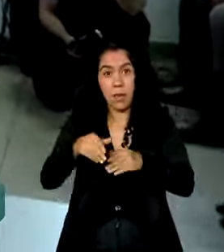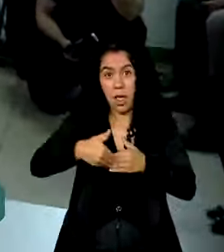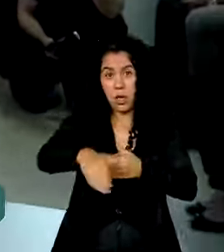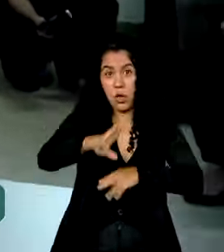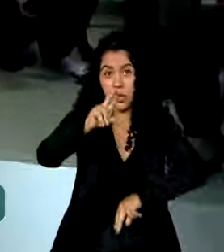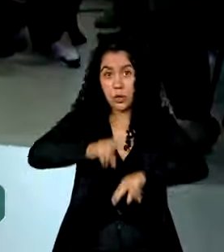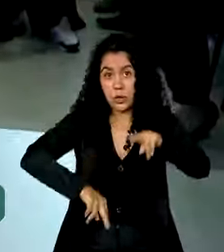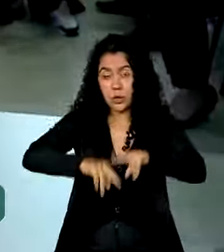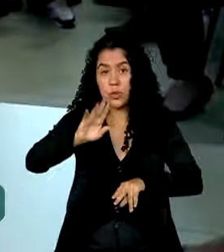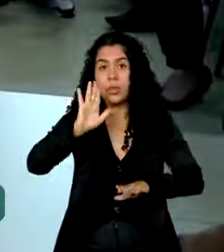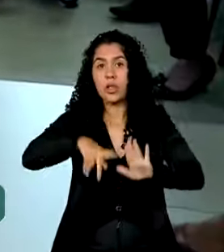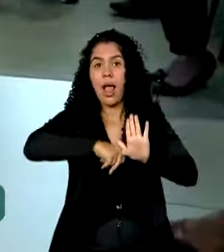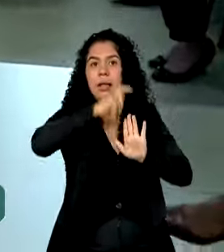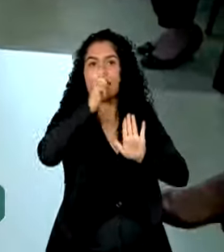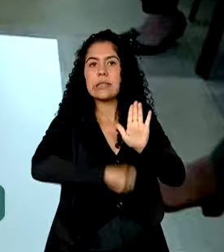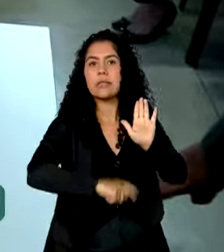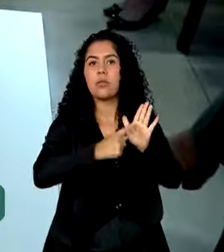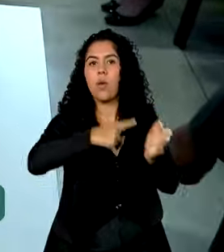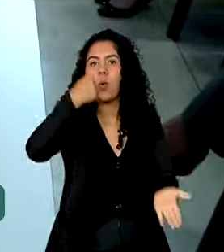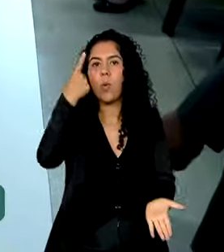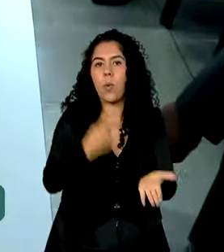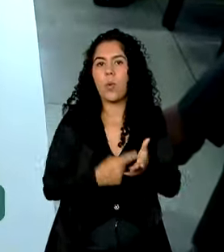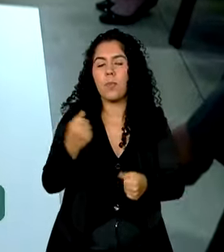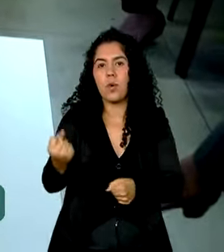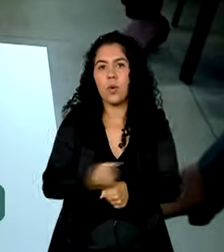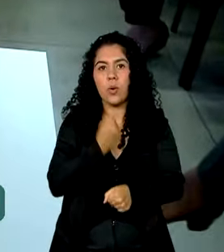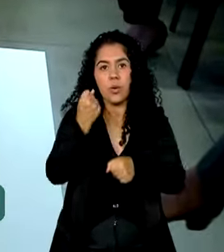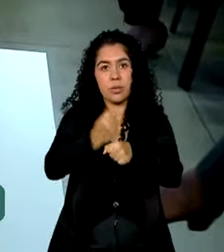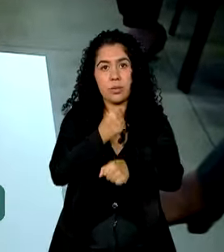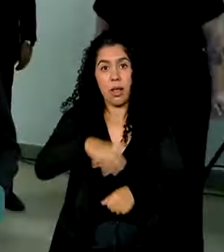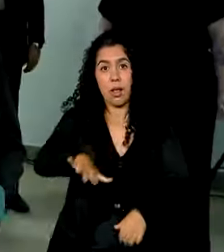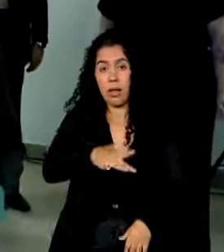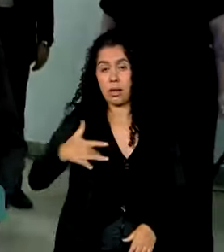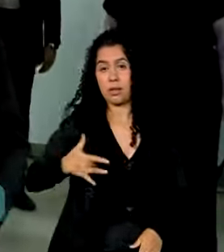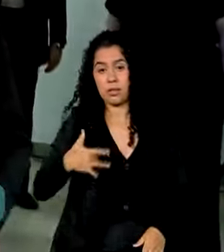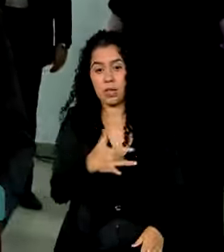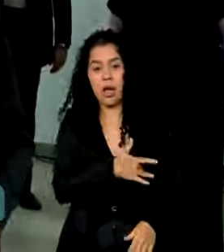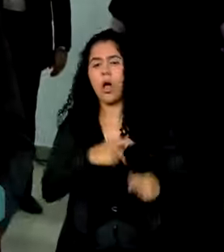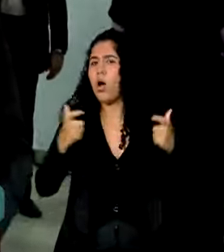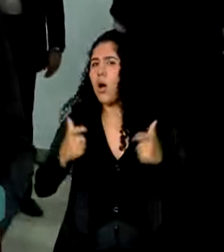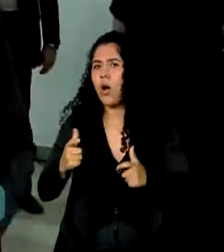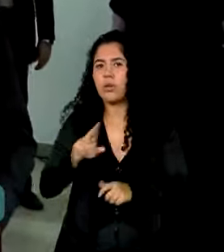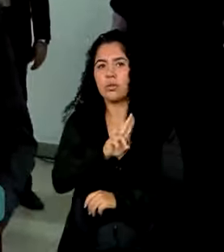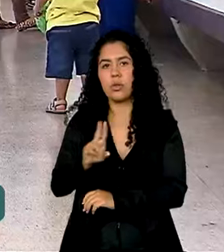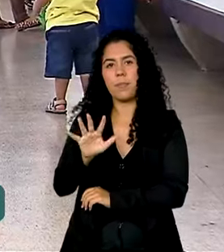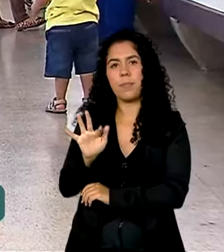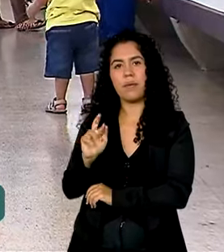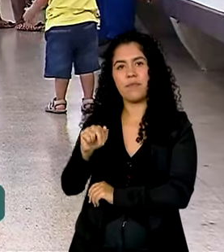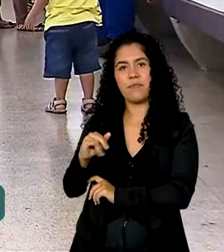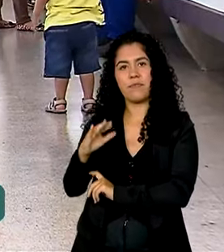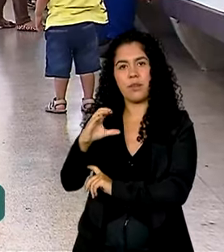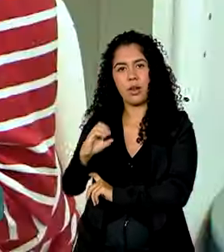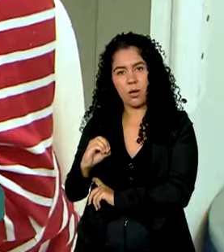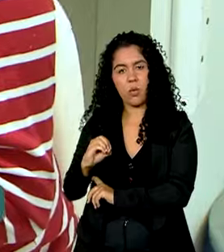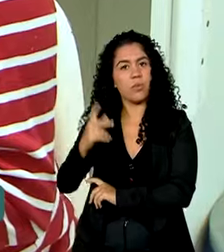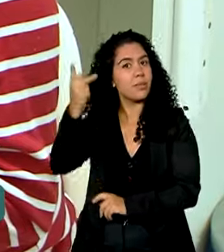foi assinado o termo de compromisso das obras do PAC Saúde em Franco da Rocha, São Paulo.